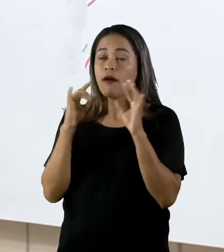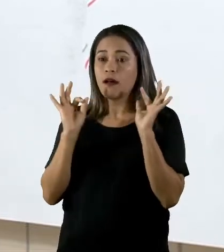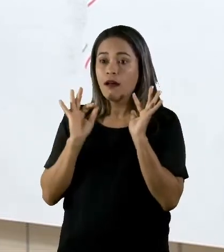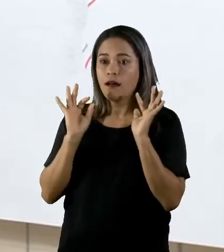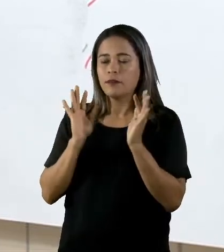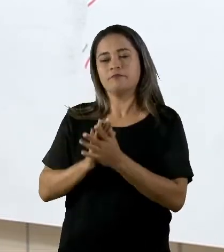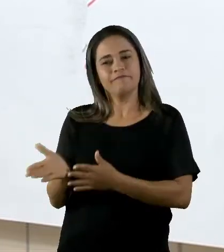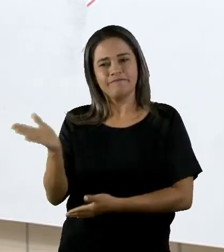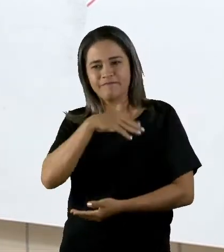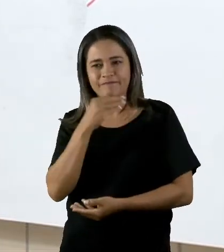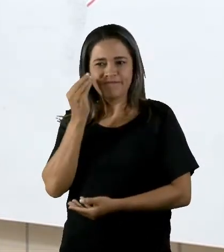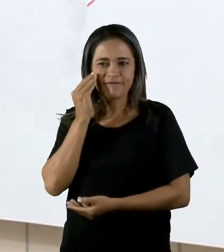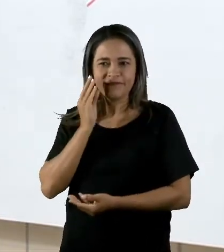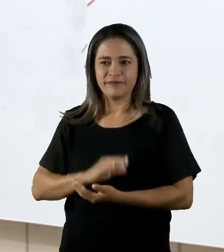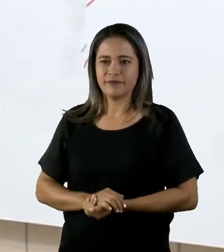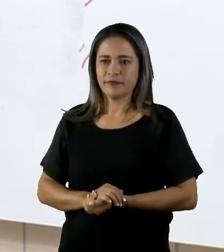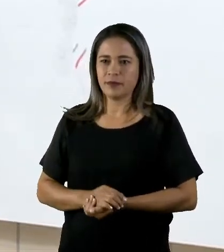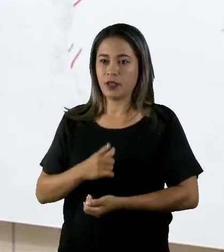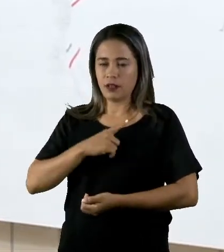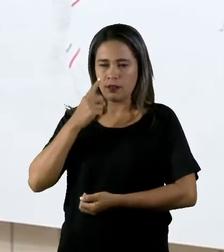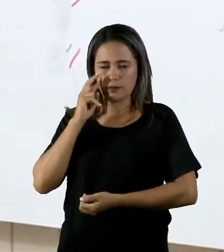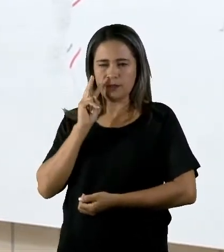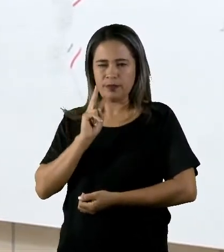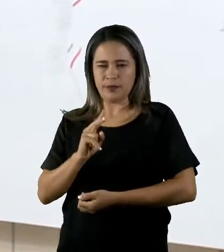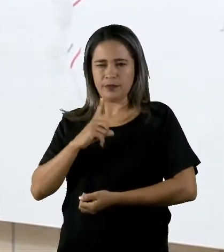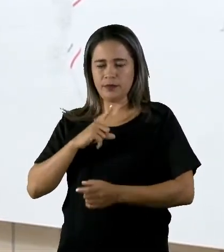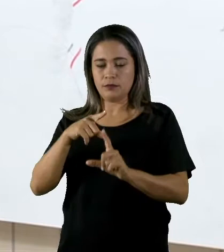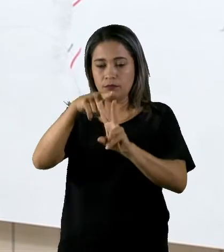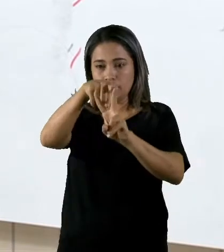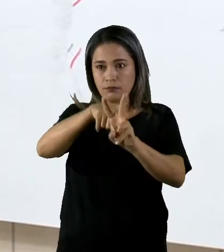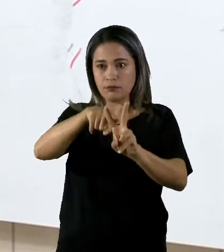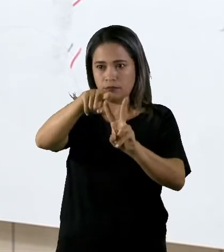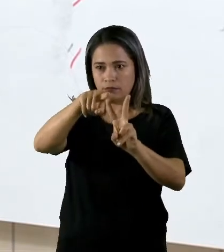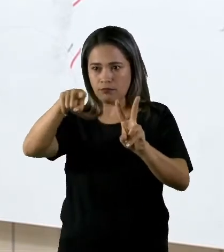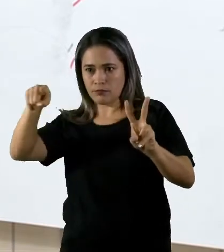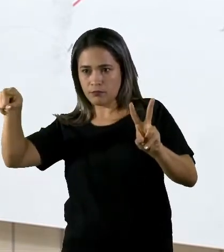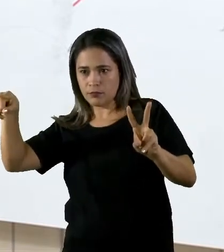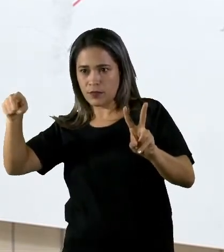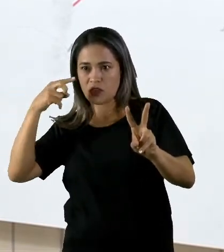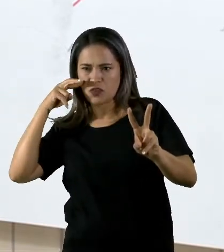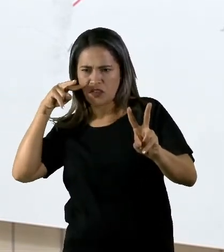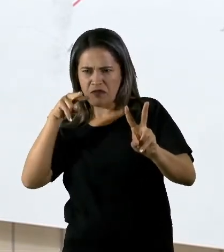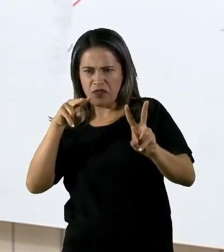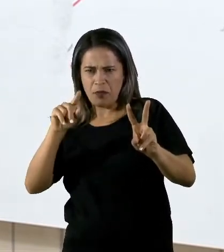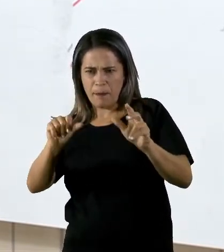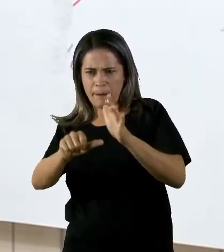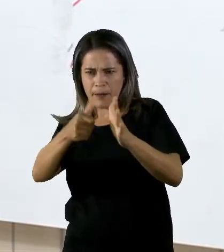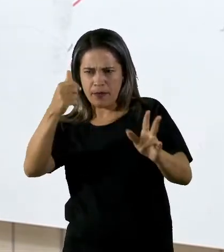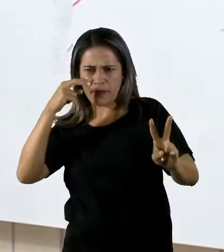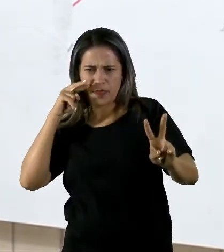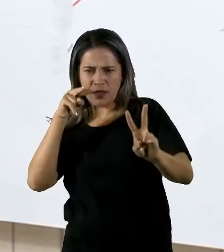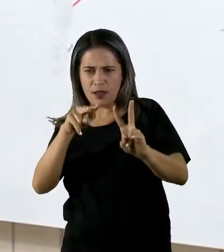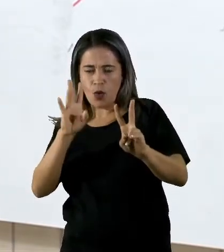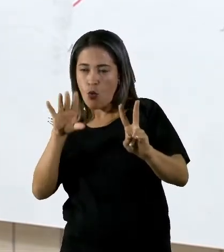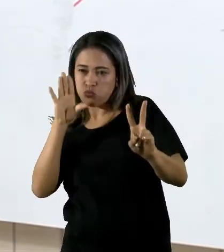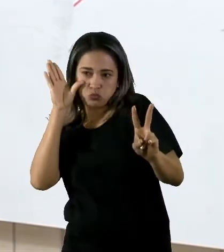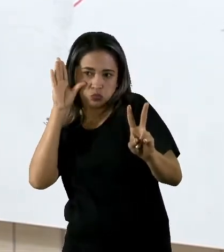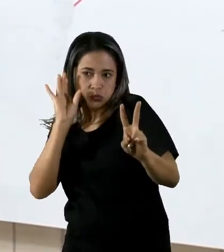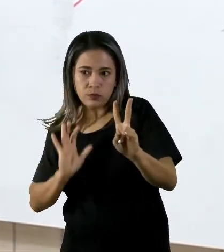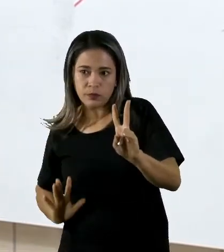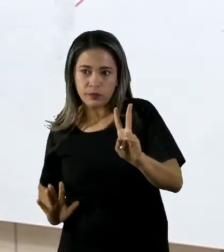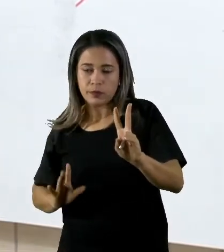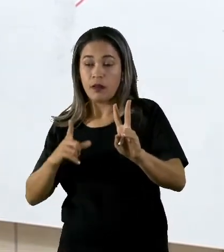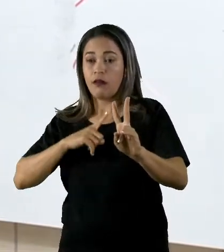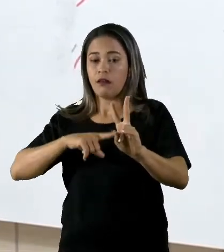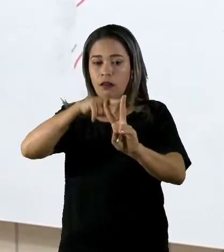lá tentar? Observa, eu tenho uma raiz quadrada, e talvez pela primeira vez você tenha visto isso, ou pelo menos observado. Eu tenho a